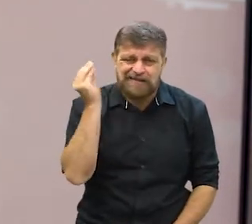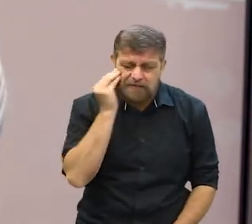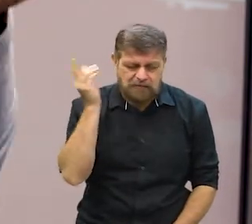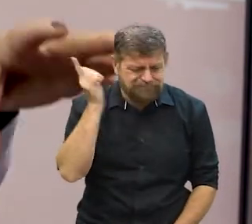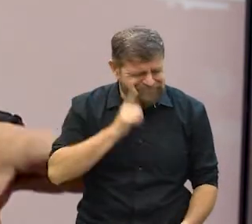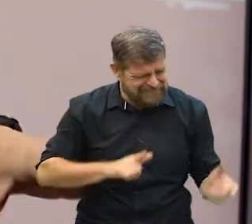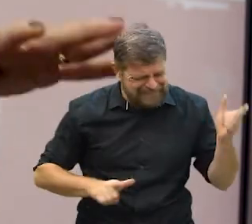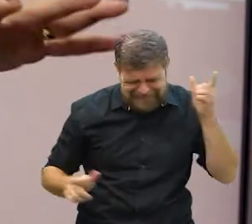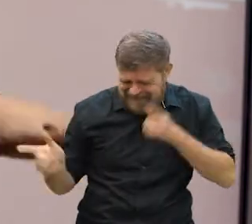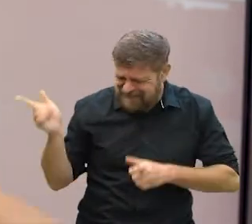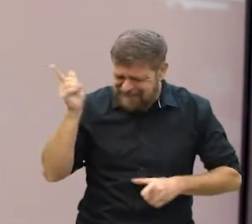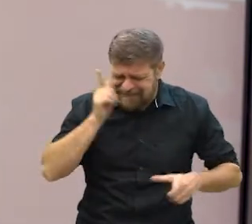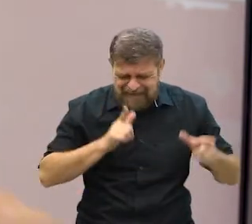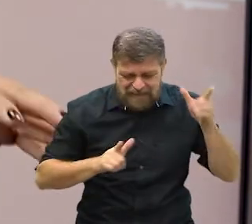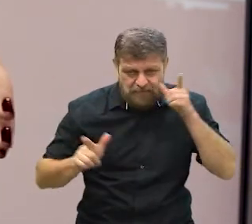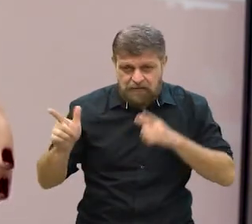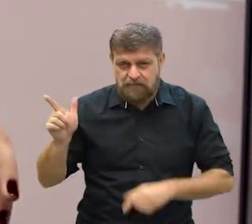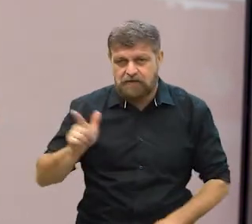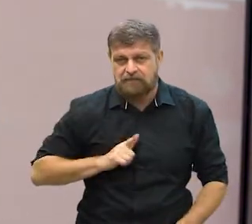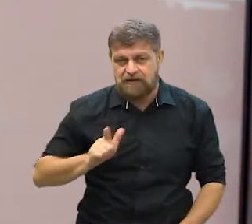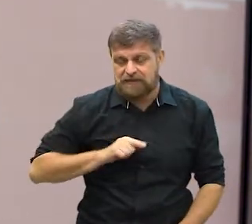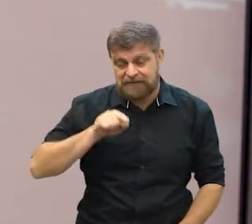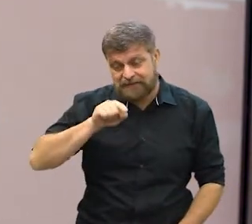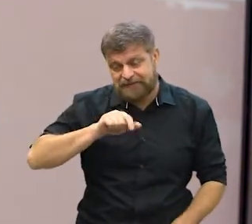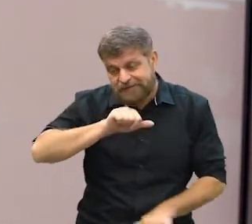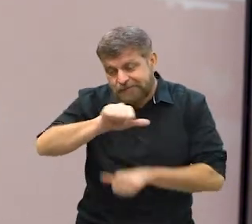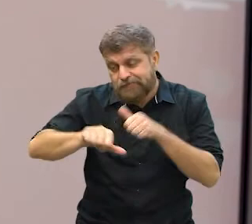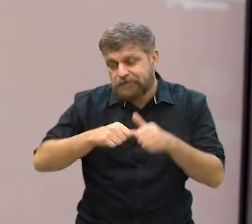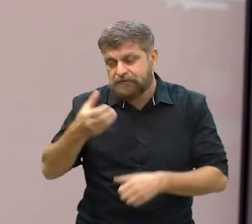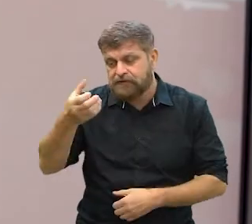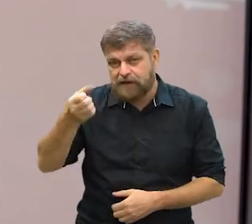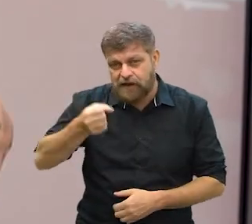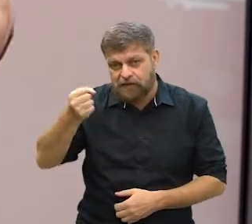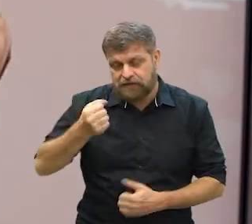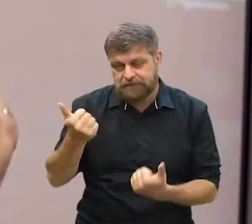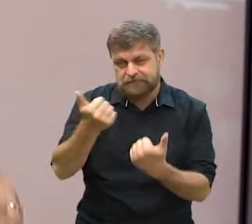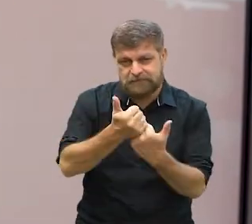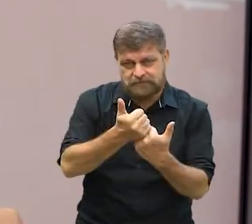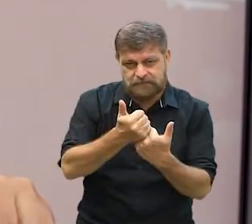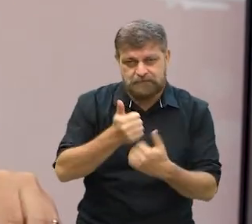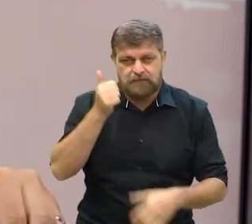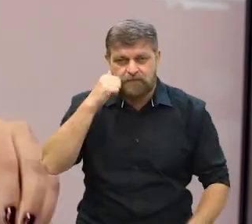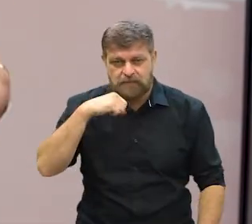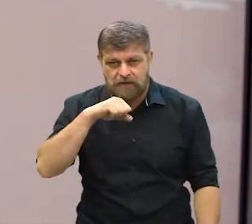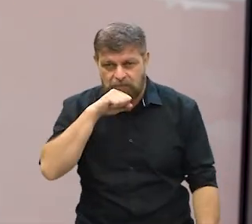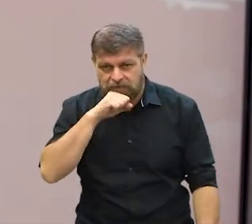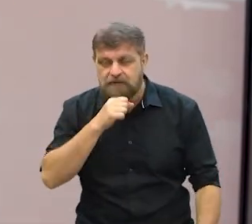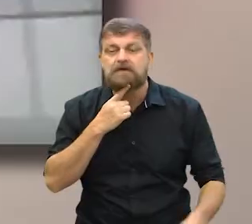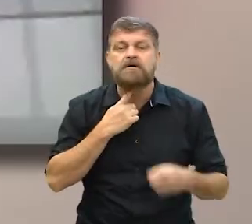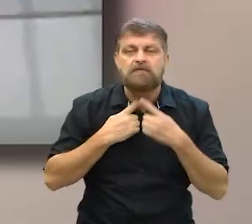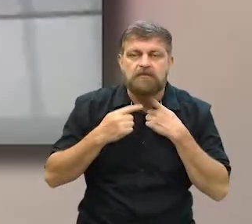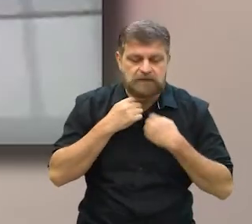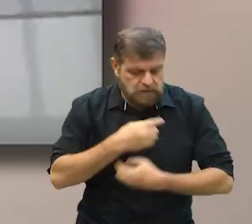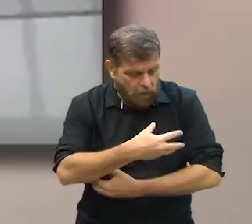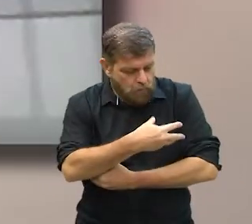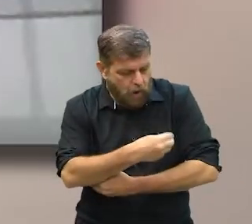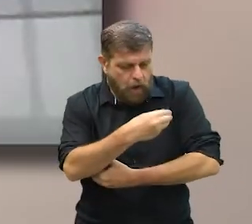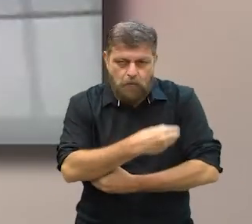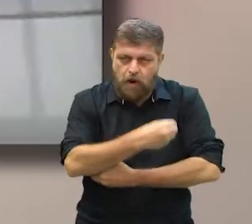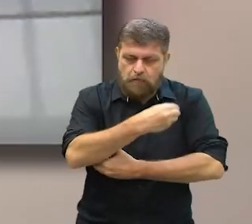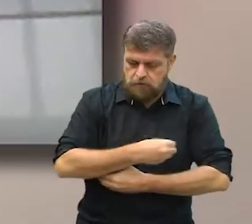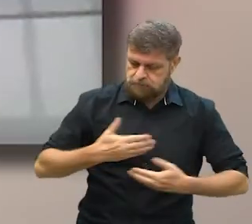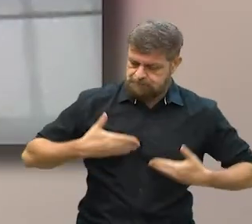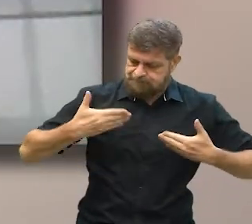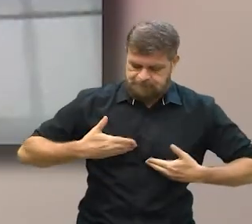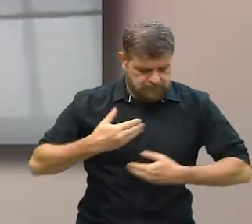você fala para aquela mãe que está ali, tentou amamentar e não conseguiu? Olha, vamos ter que entrar com fórmula. Nossa, a